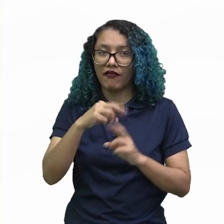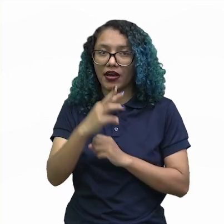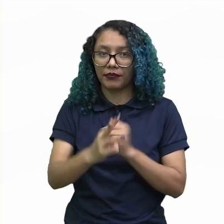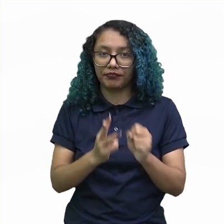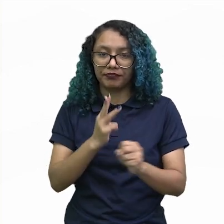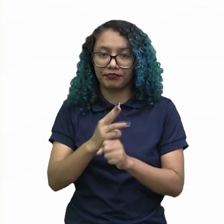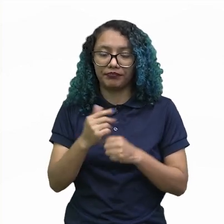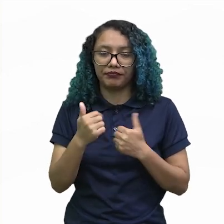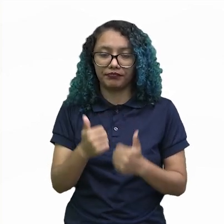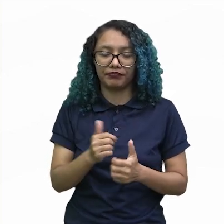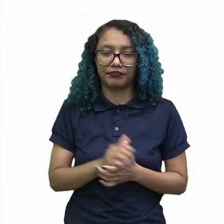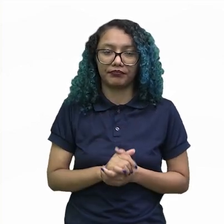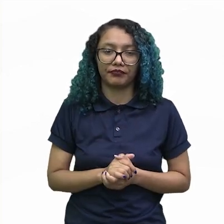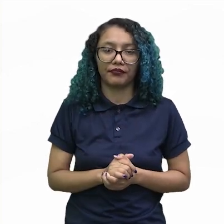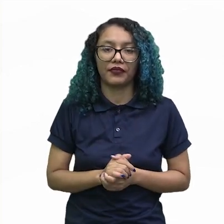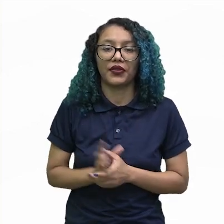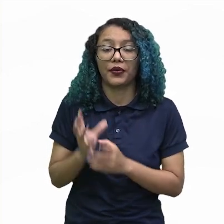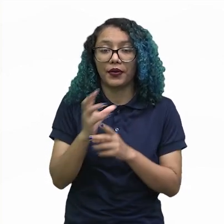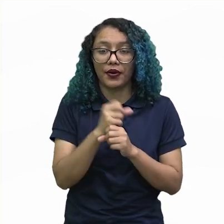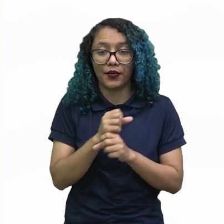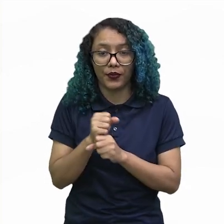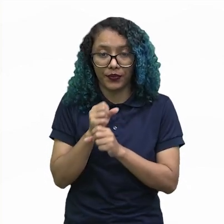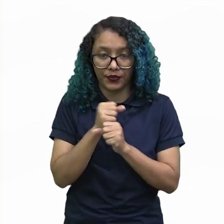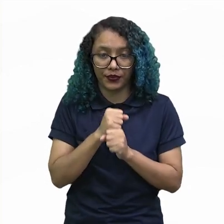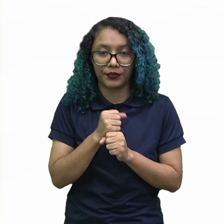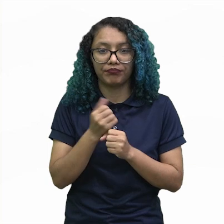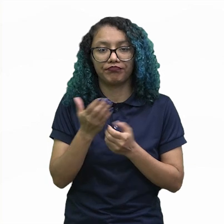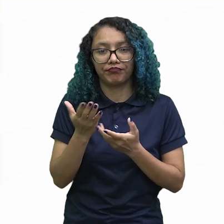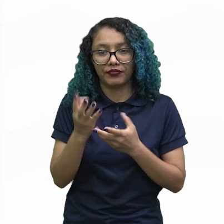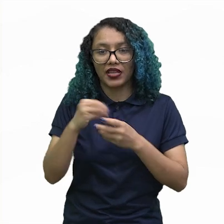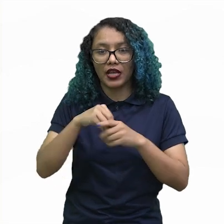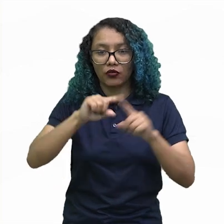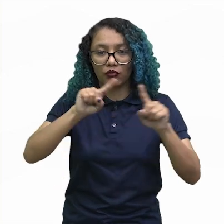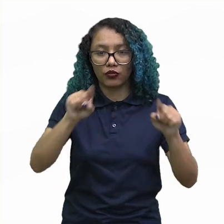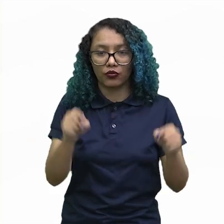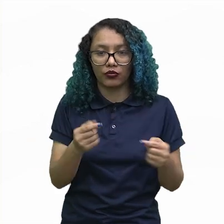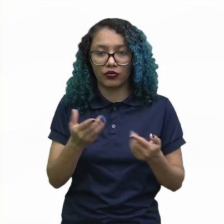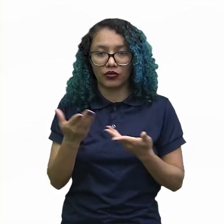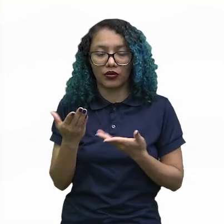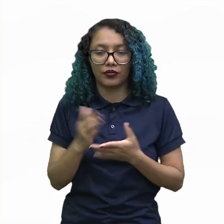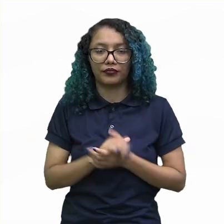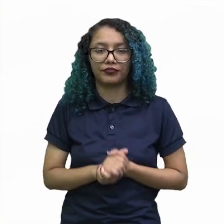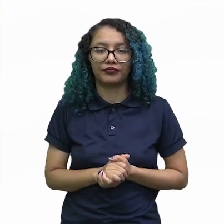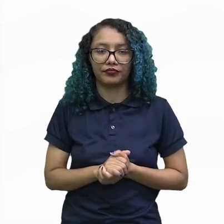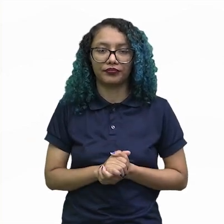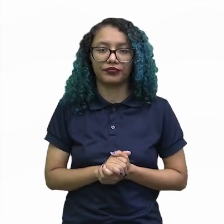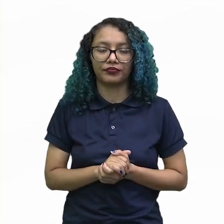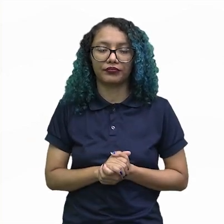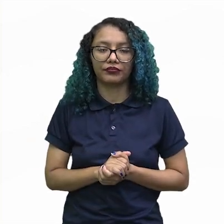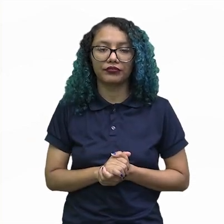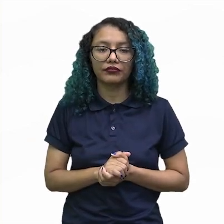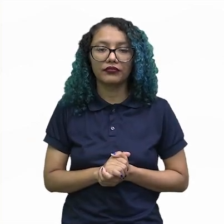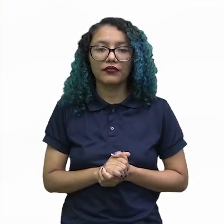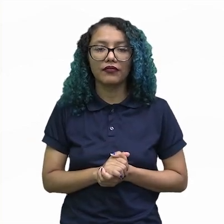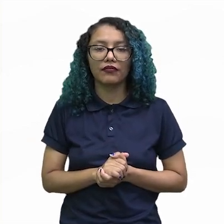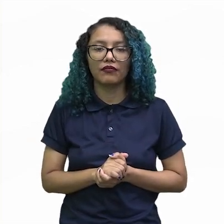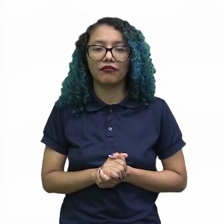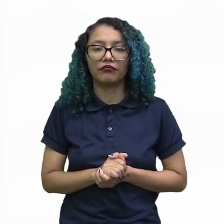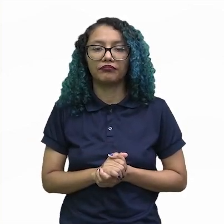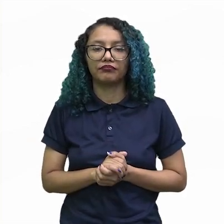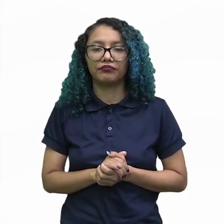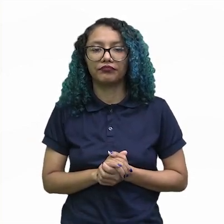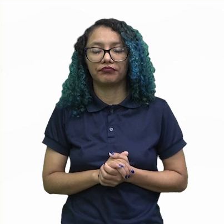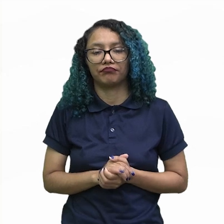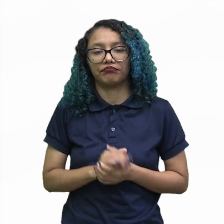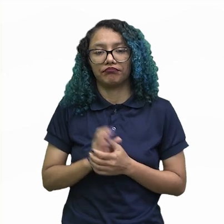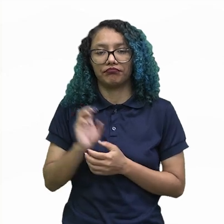tá? Então, fazendo aqui a soma dentro do parênteses, reparem, nós teremos que esse